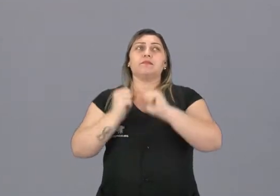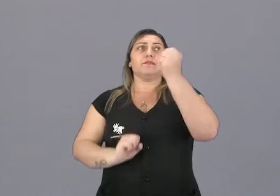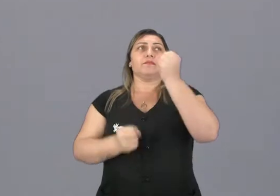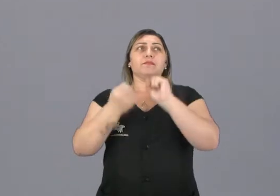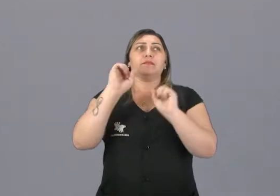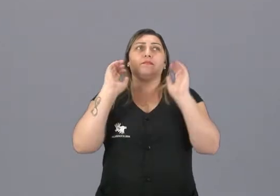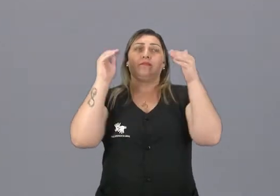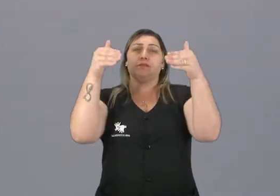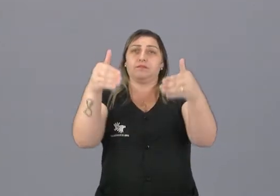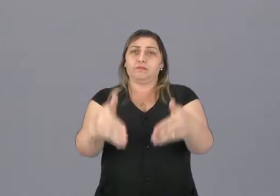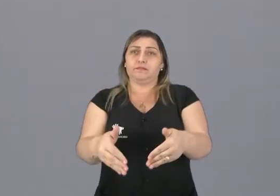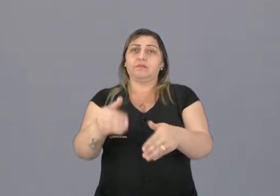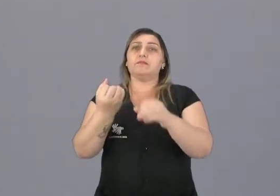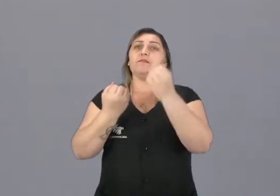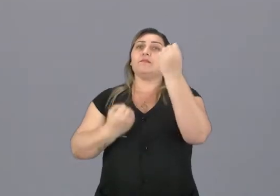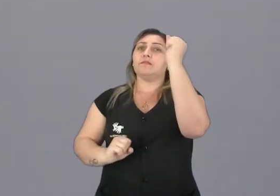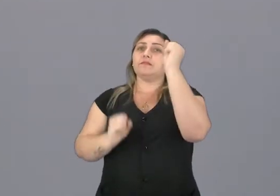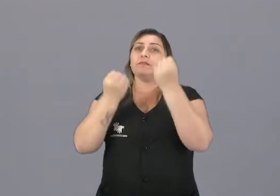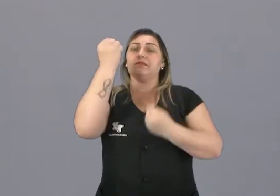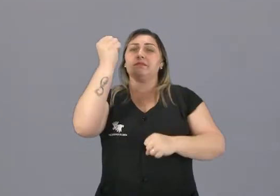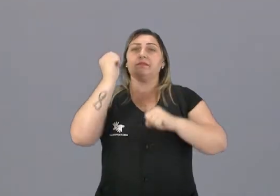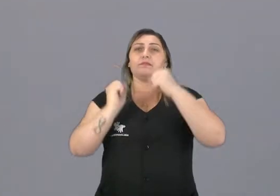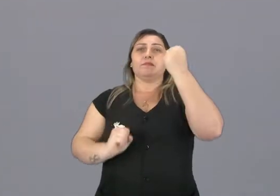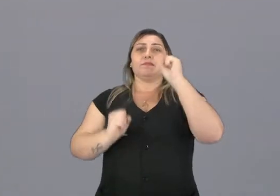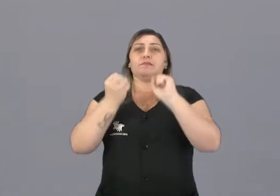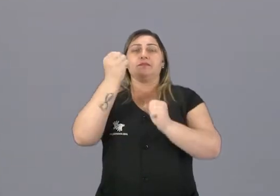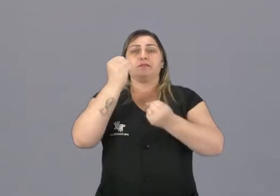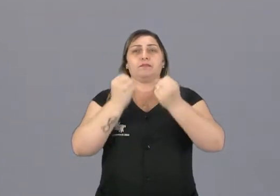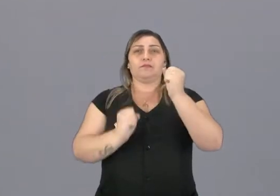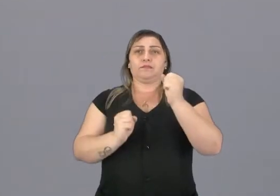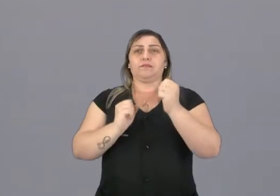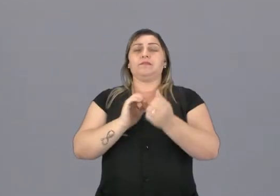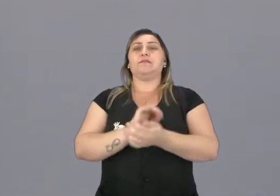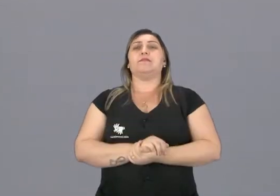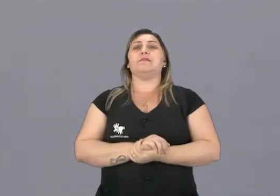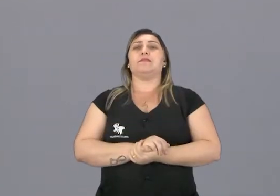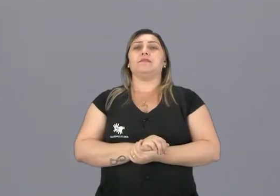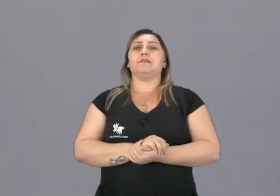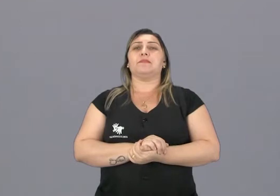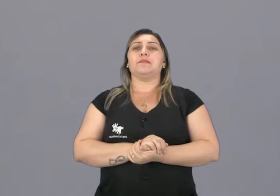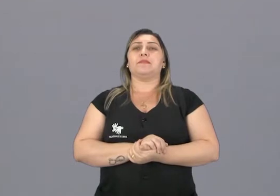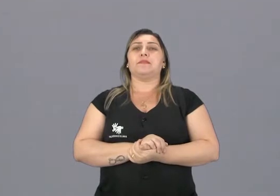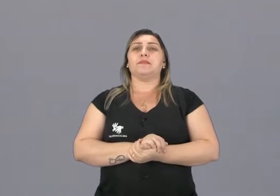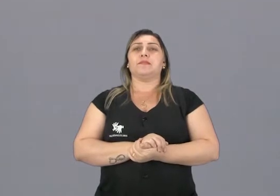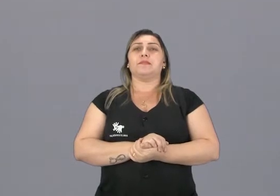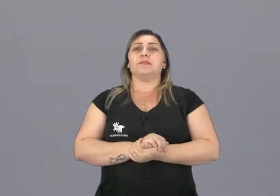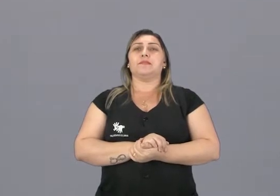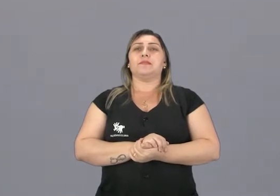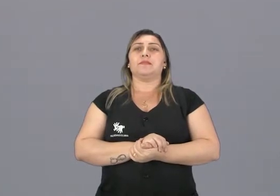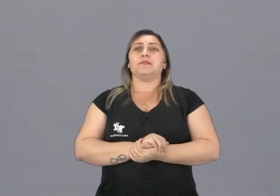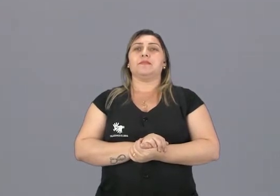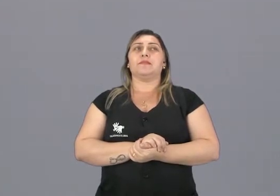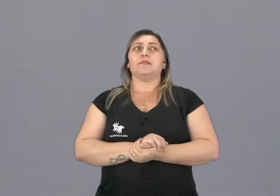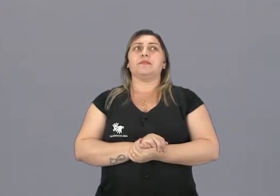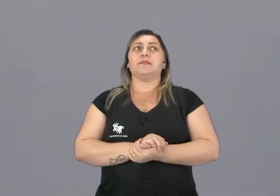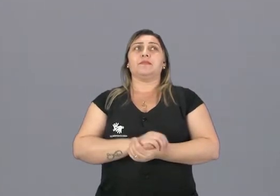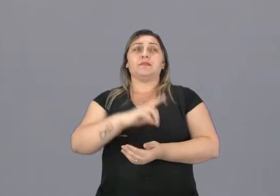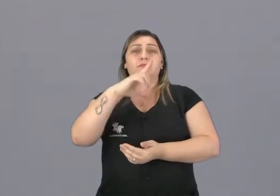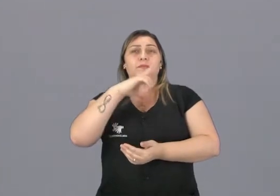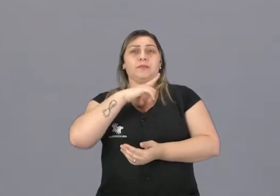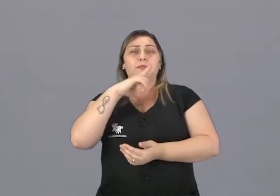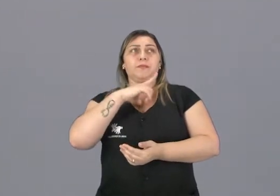ele chega na indústria, passa por um processo de industrialização. E aqui embaixo nós